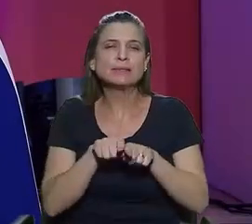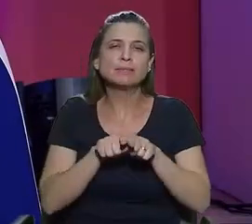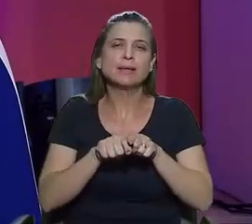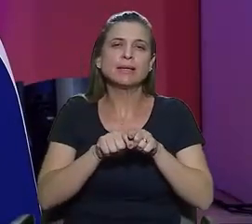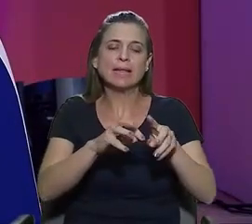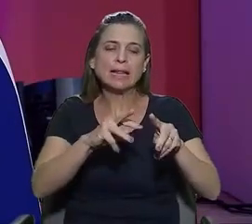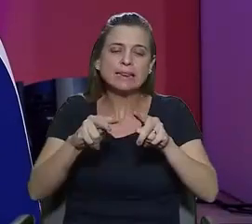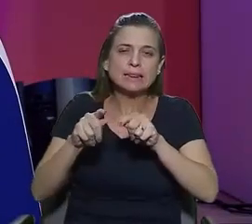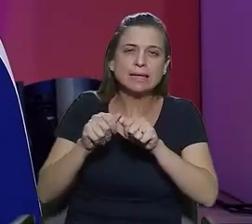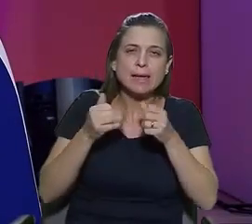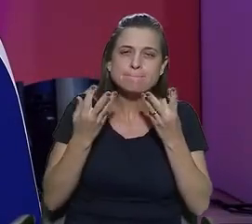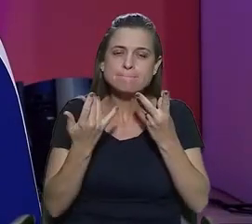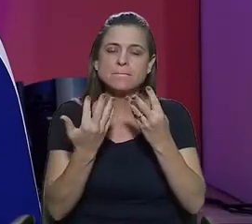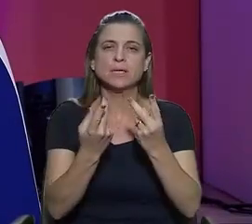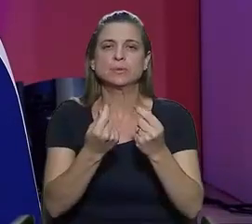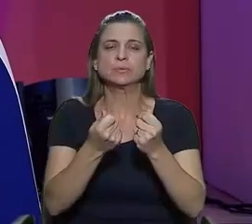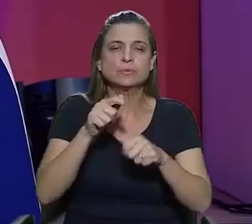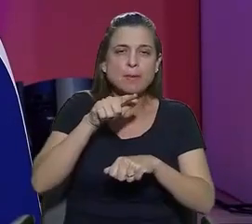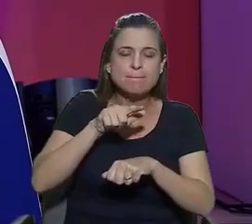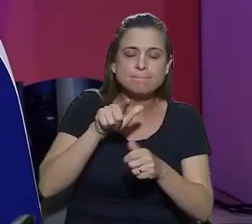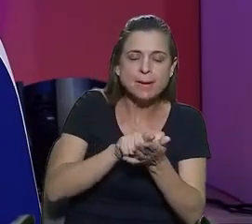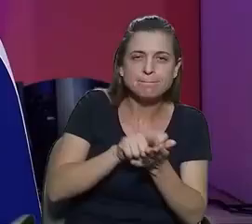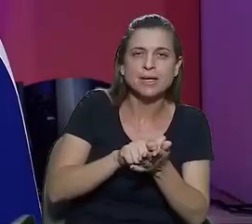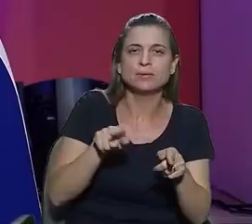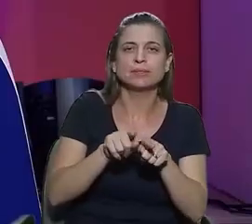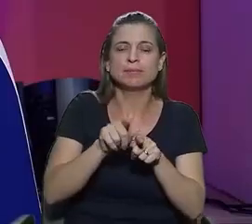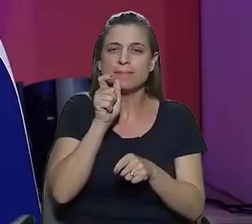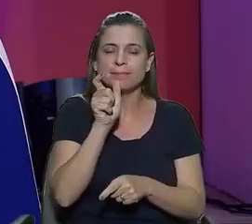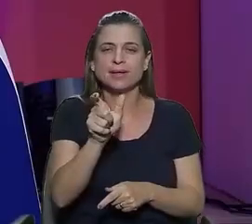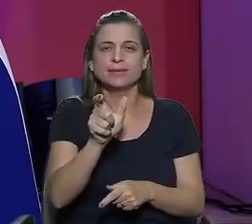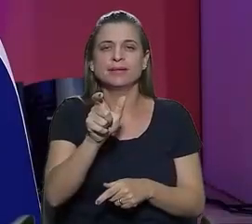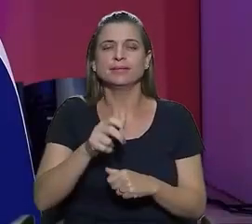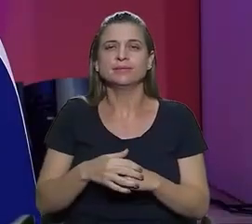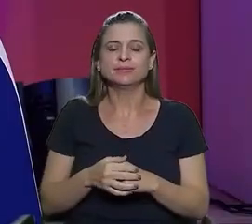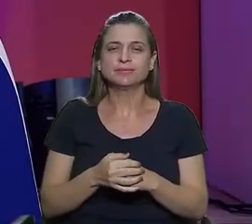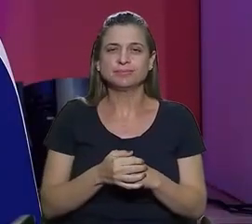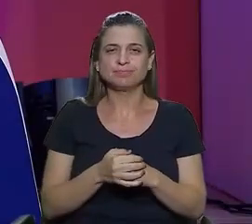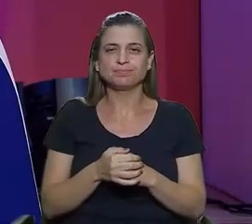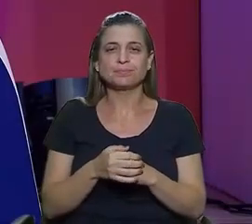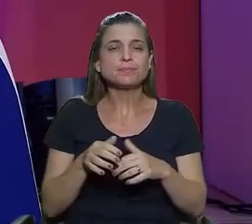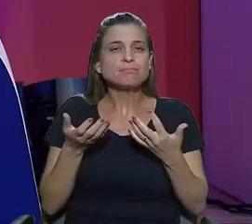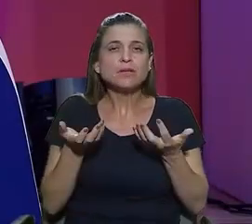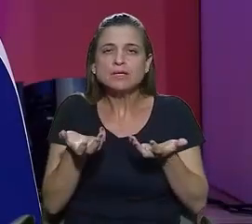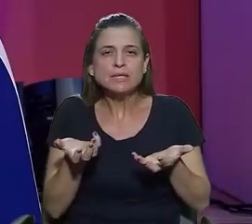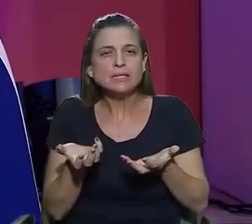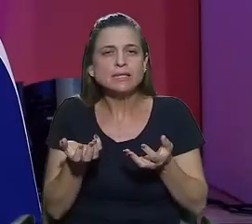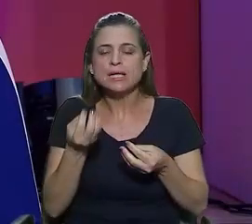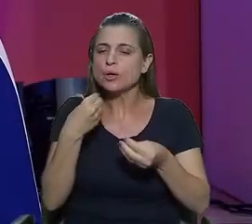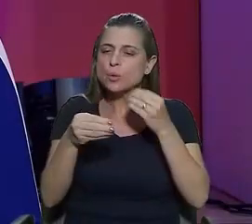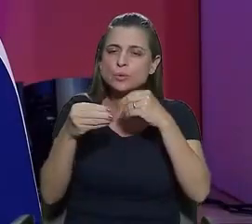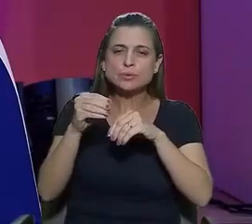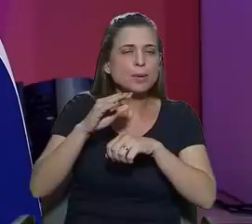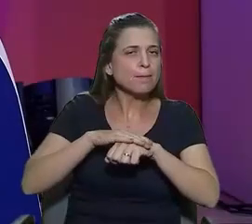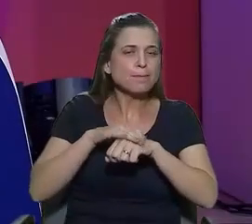no papel, né, e na palavra, de alguma maneira, enfim, eu queria construir meu próprio